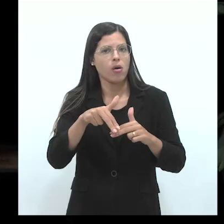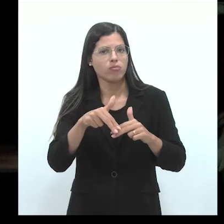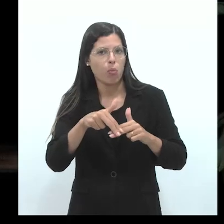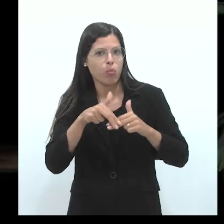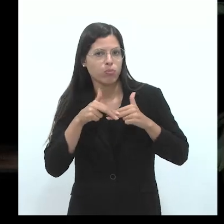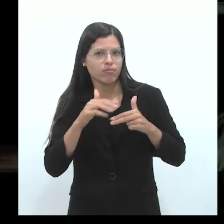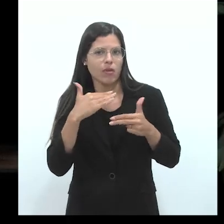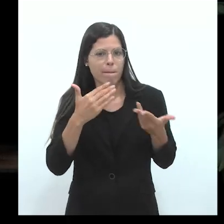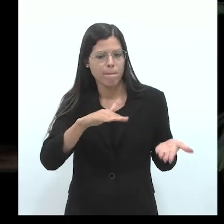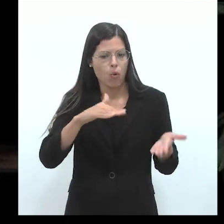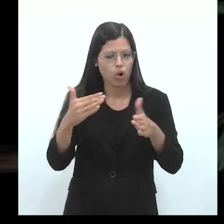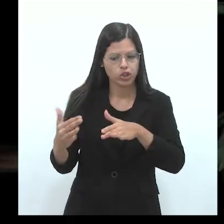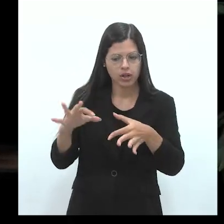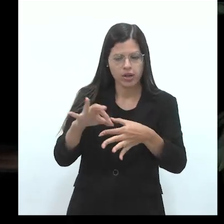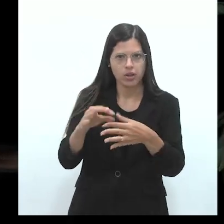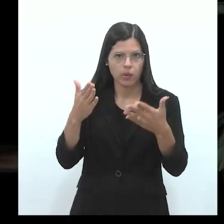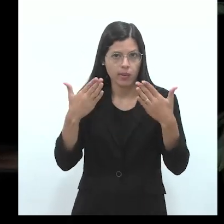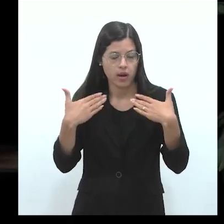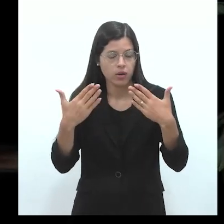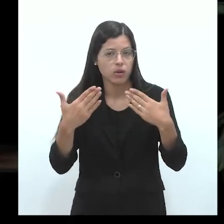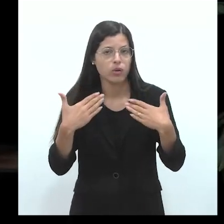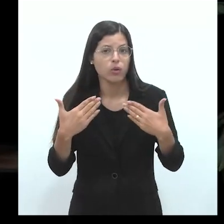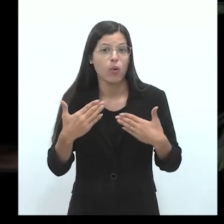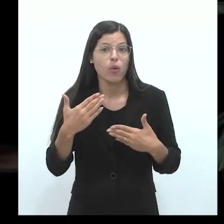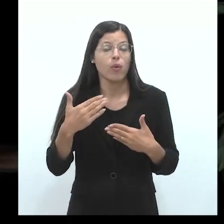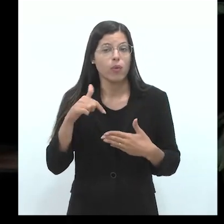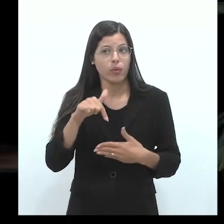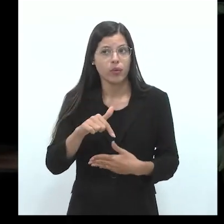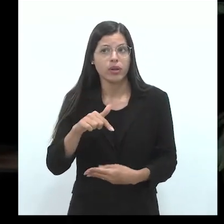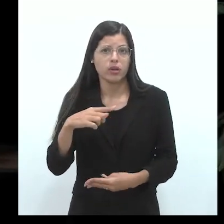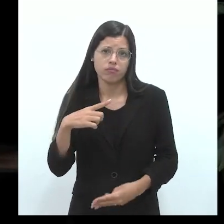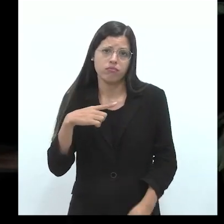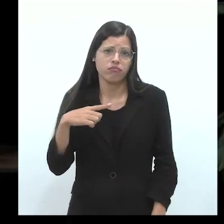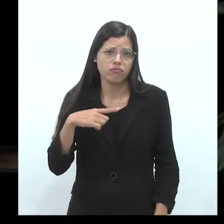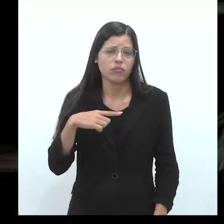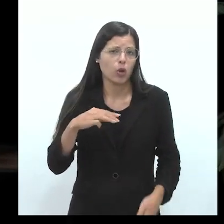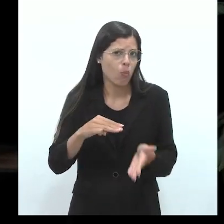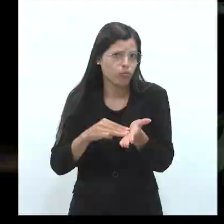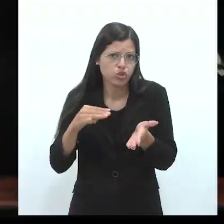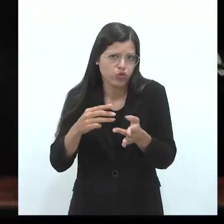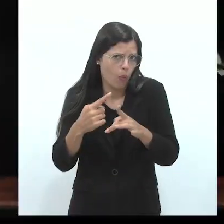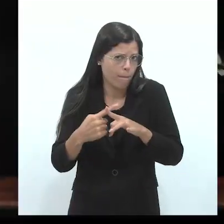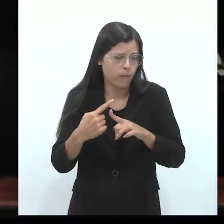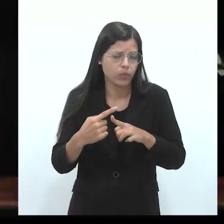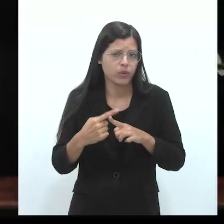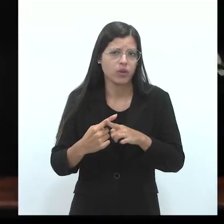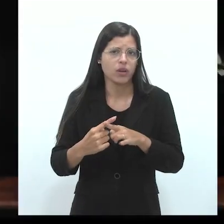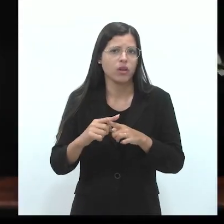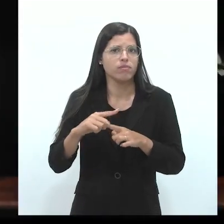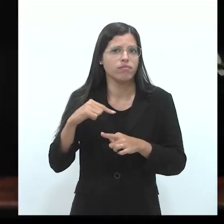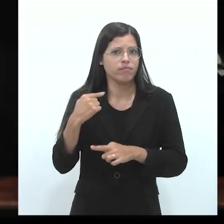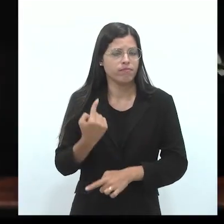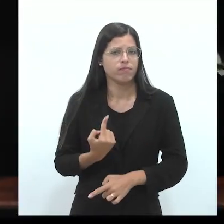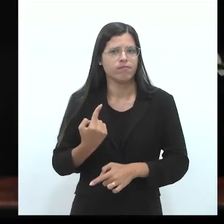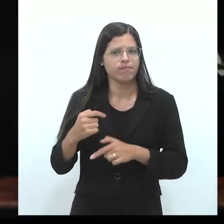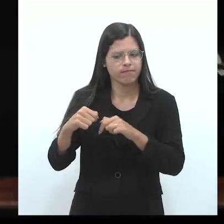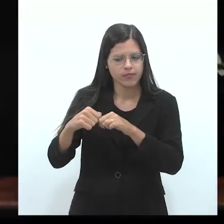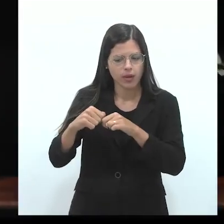extremos de calor. E cada uma das mortes está relacionada com uma causa. E foi daí que nós fizemos